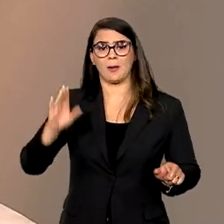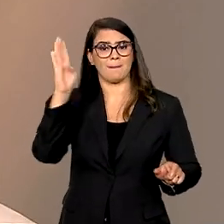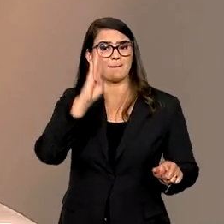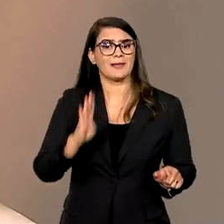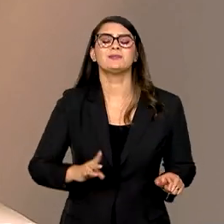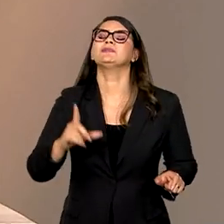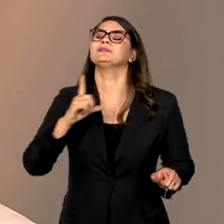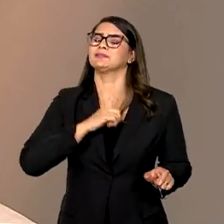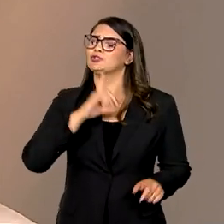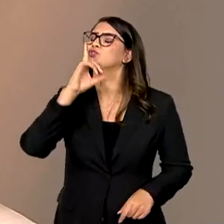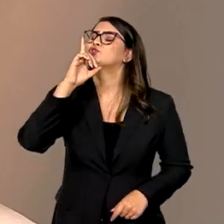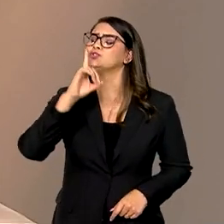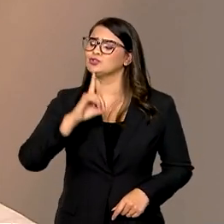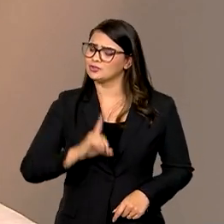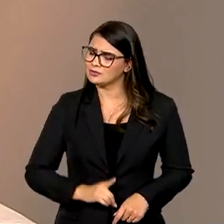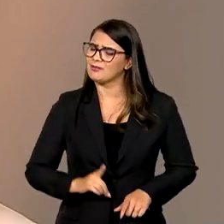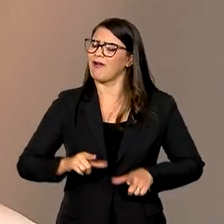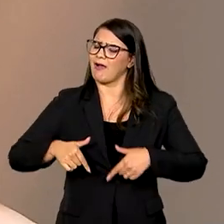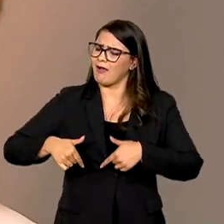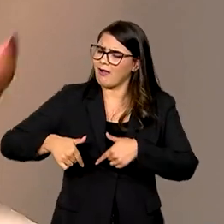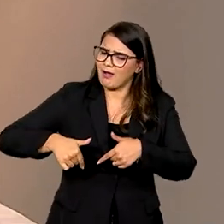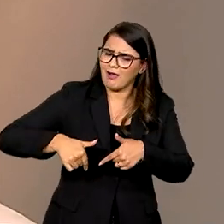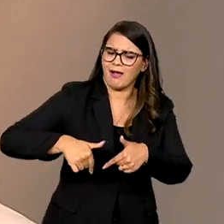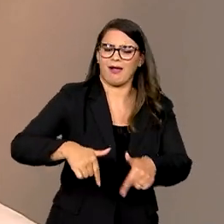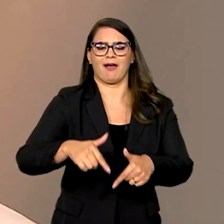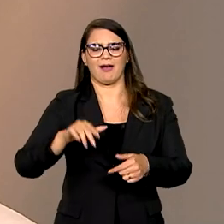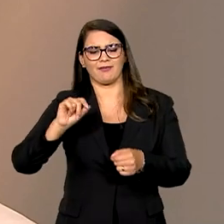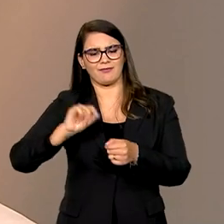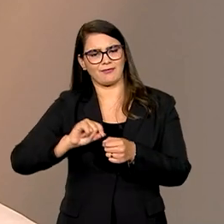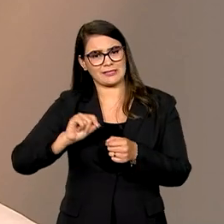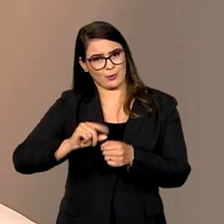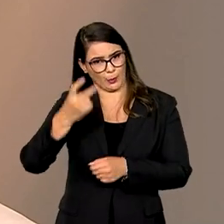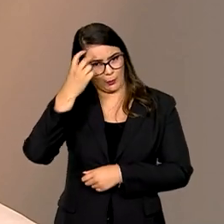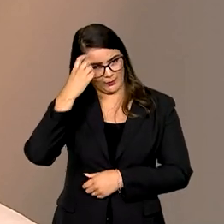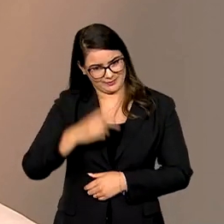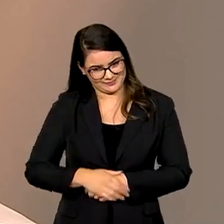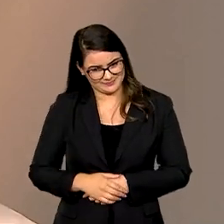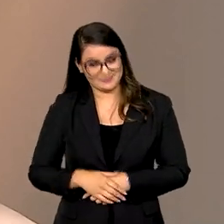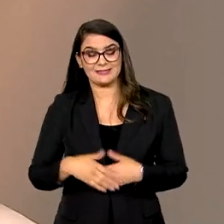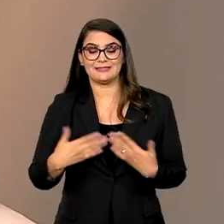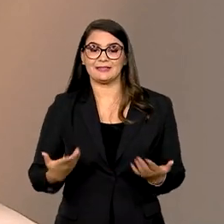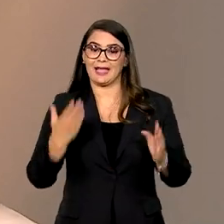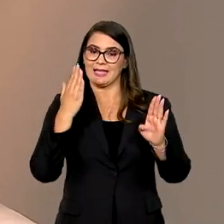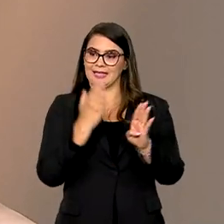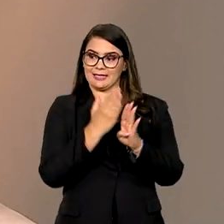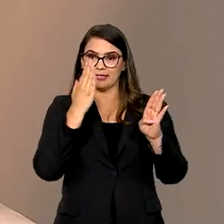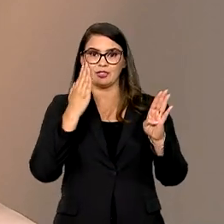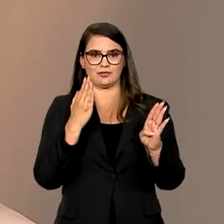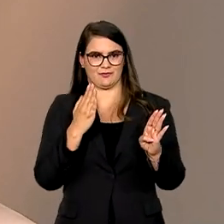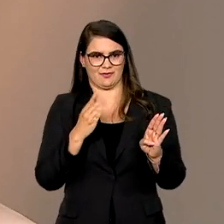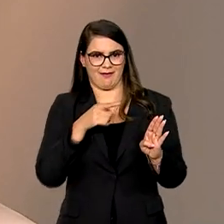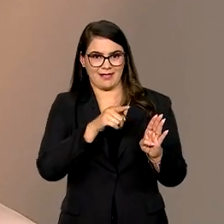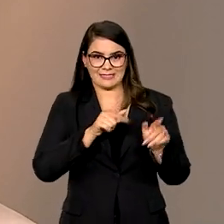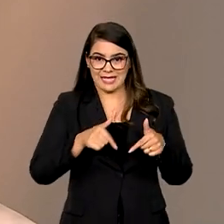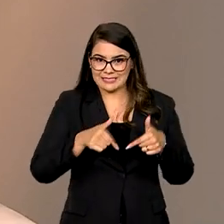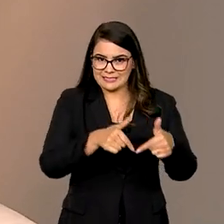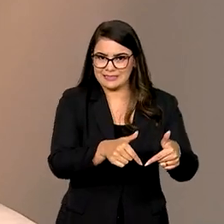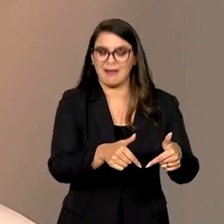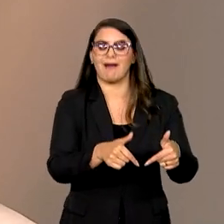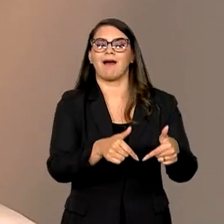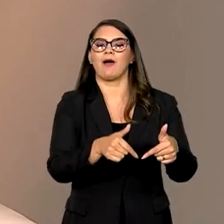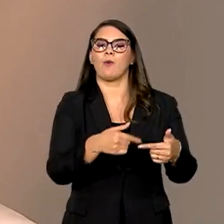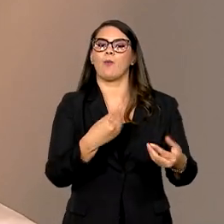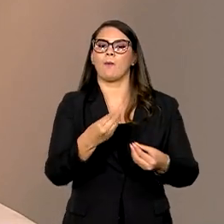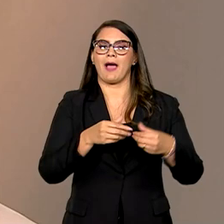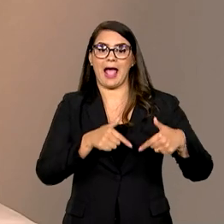direito a exercer, a fazer, a fruição cultural. Então, identificar esta ação como